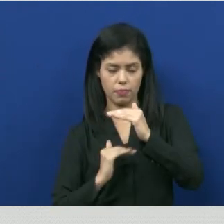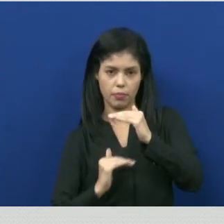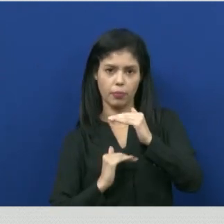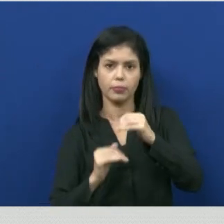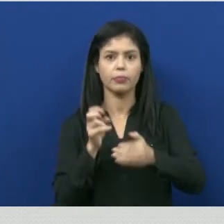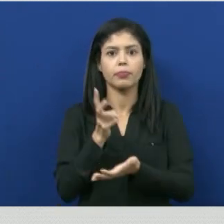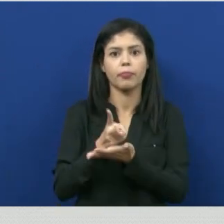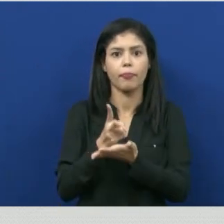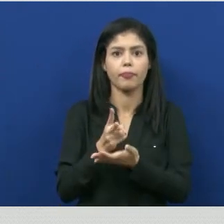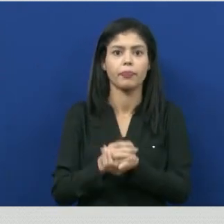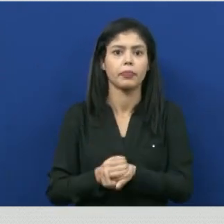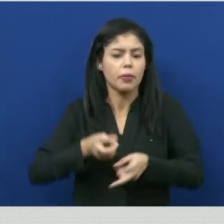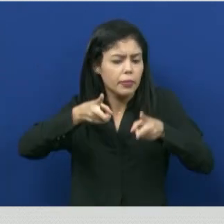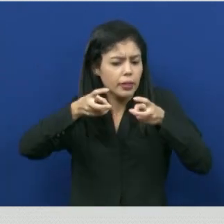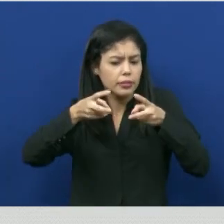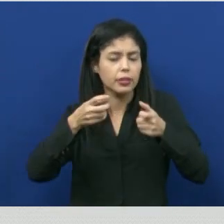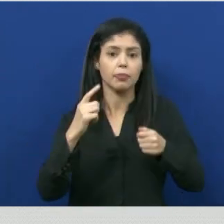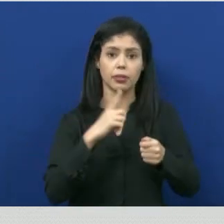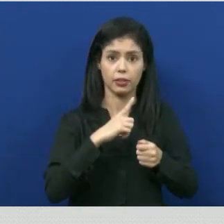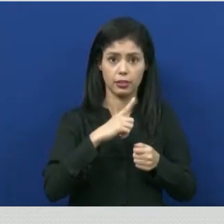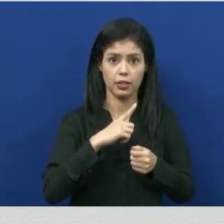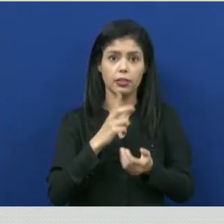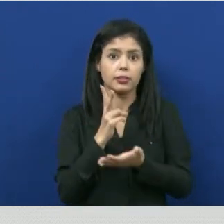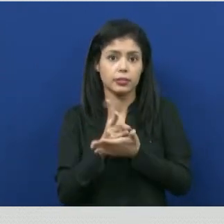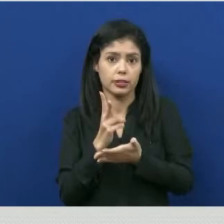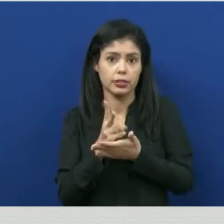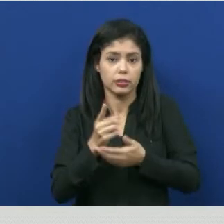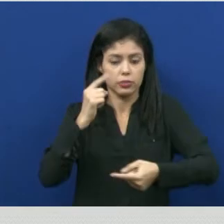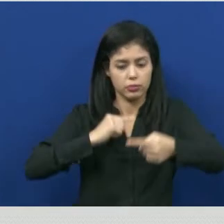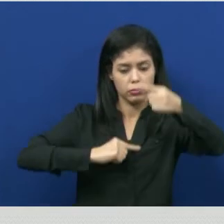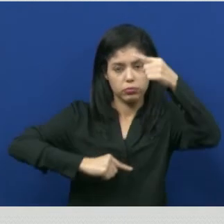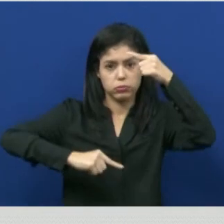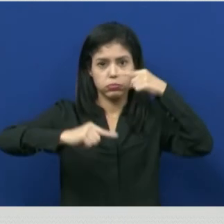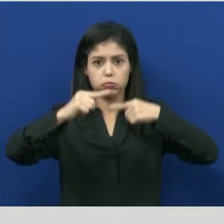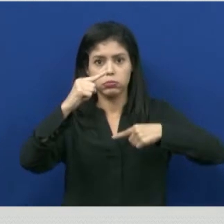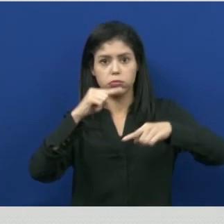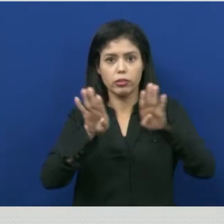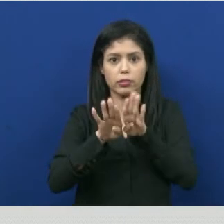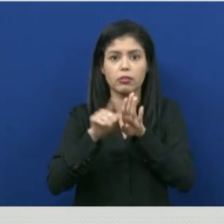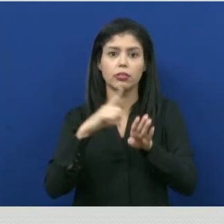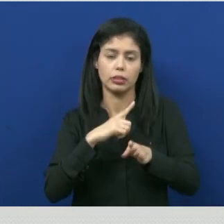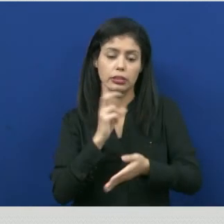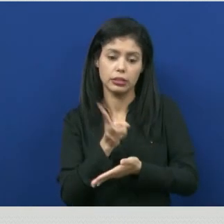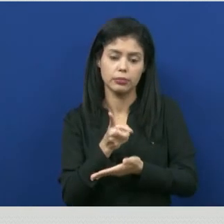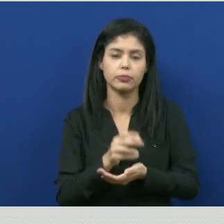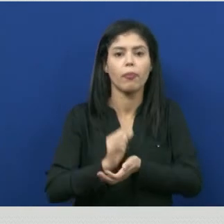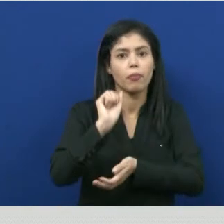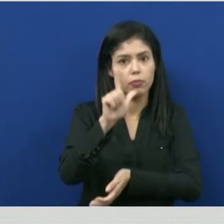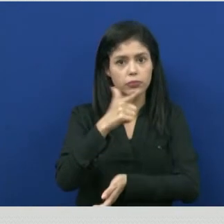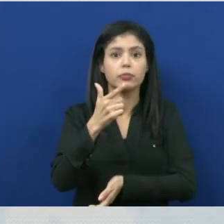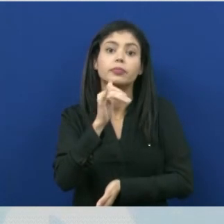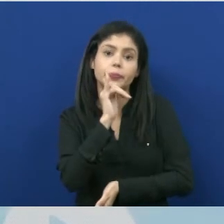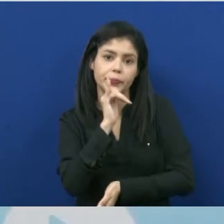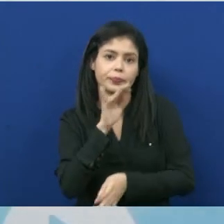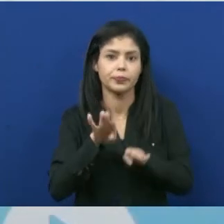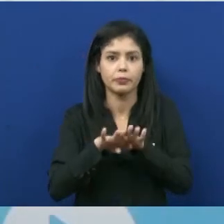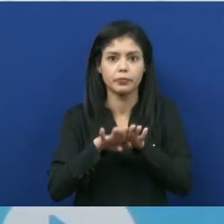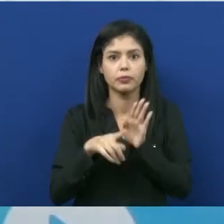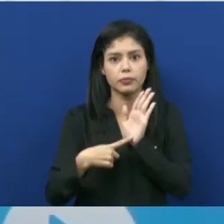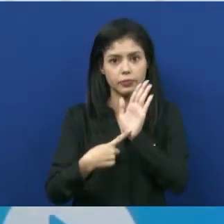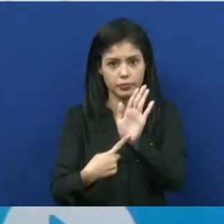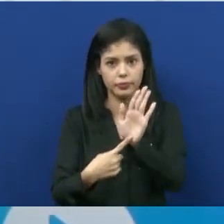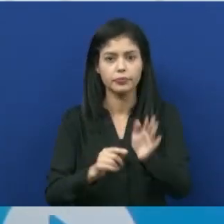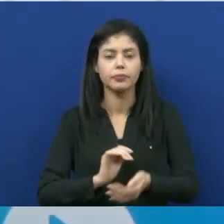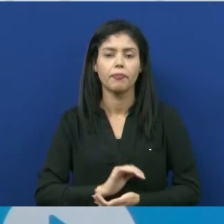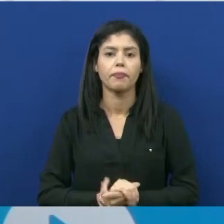dela. Note, então, que o processo de convecção estabelece um ciclo contínuo, né? Outro exemplo que eu posso dar para